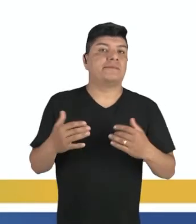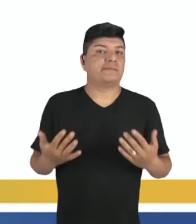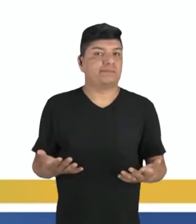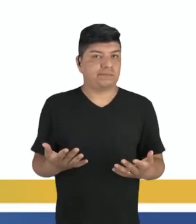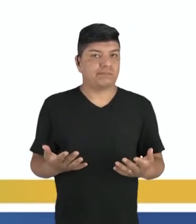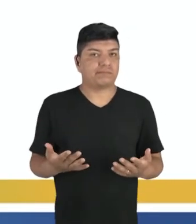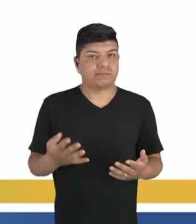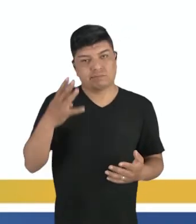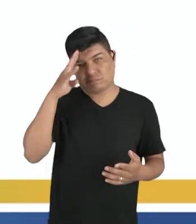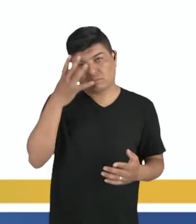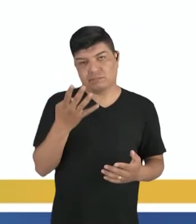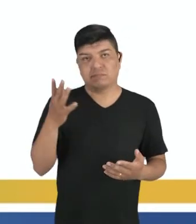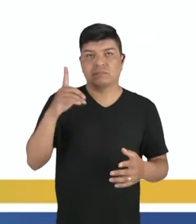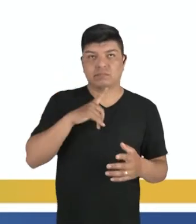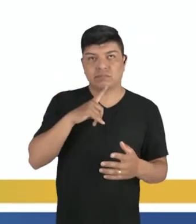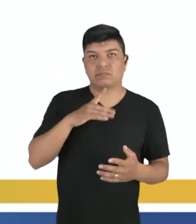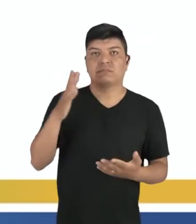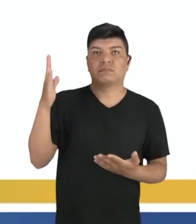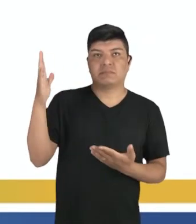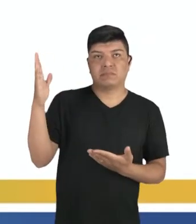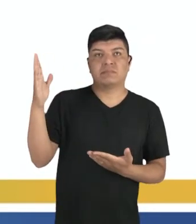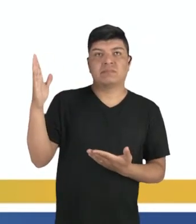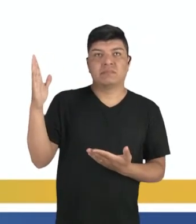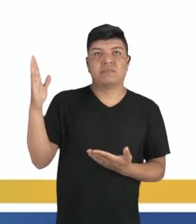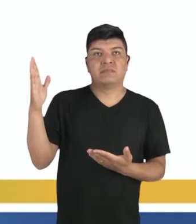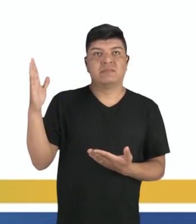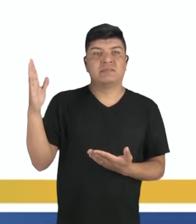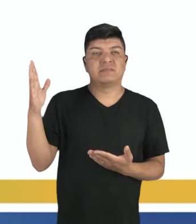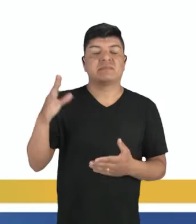as soluções, tá?